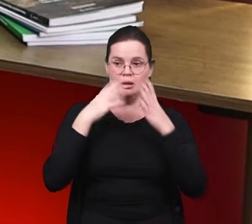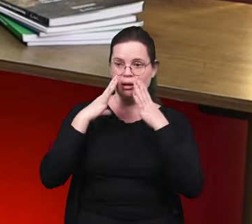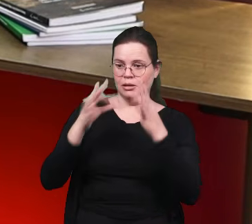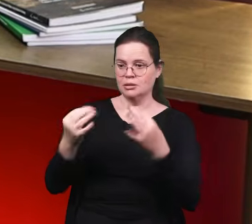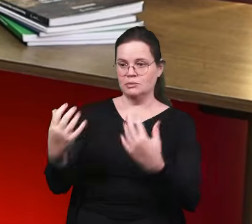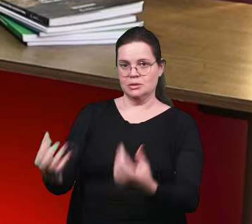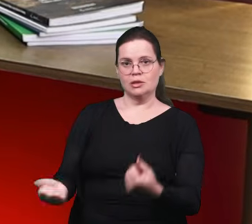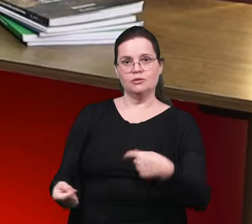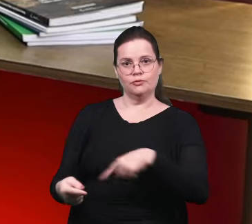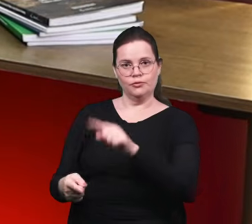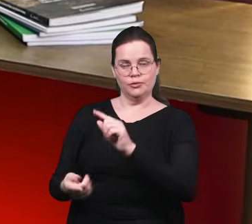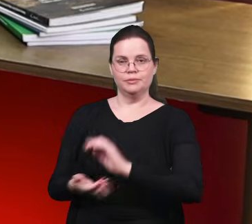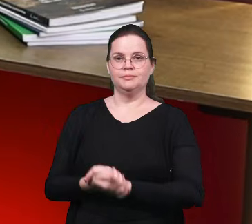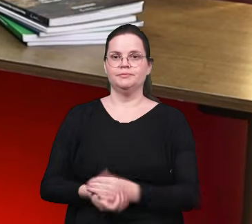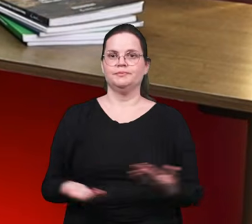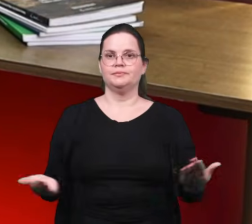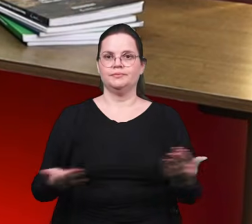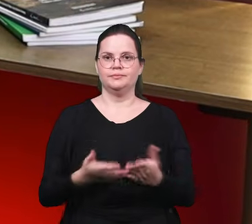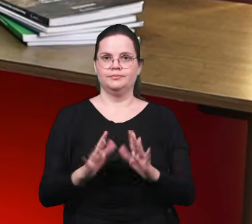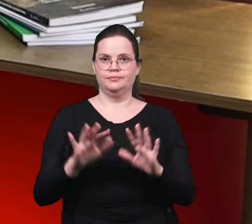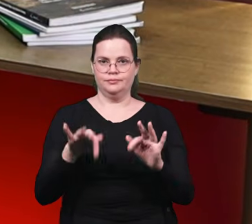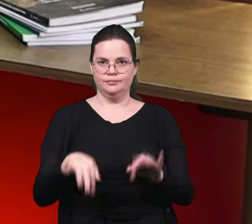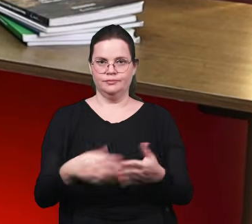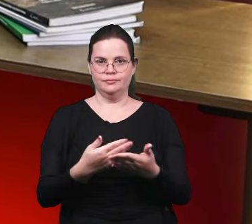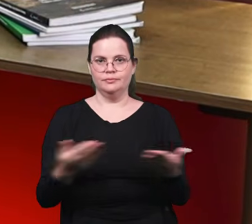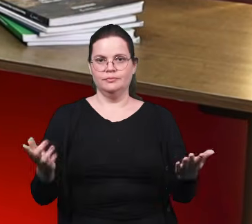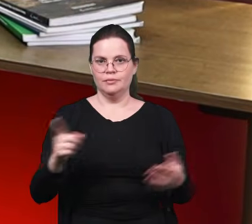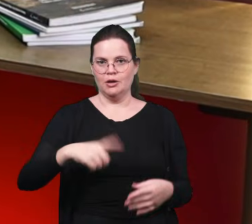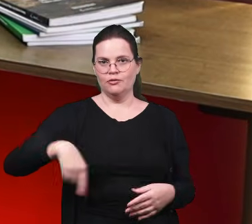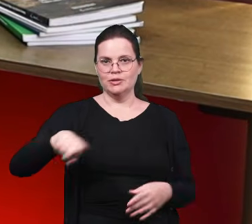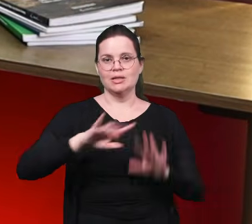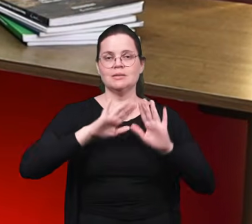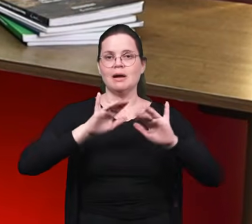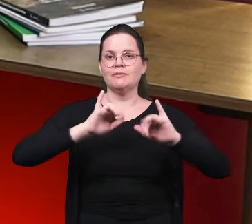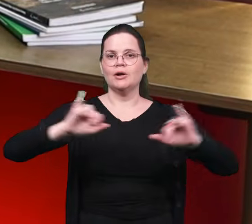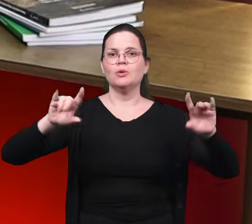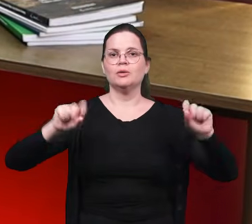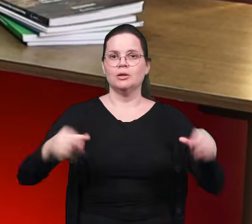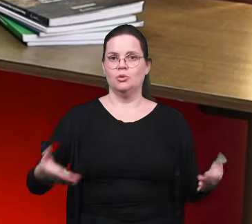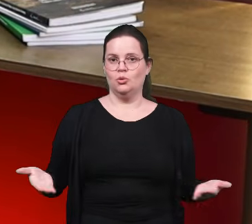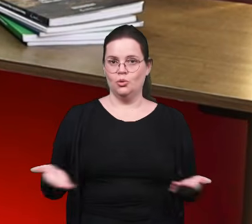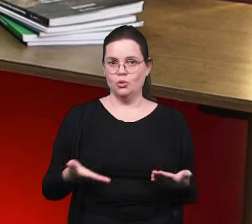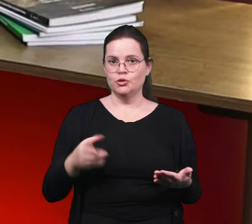encerrar essa primeira parte desse episódio dizendo isso para você. Hoje você